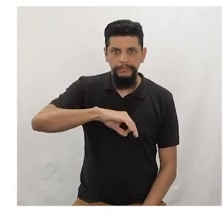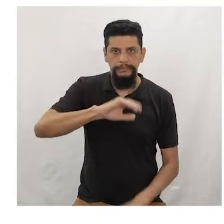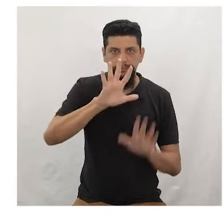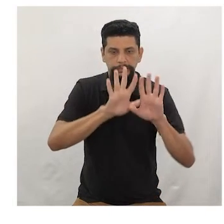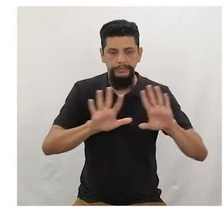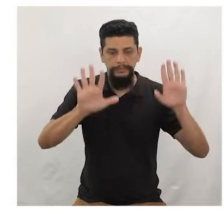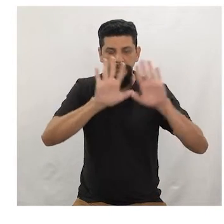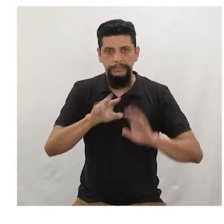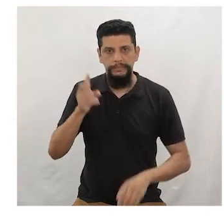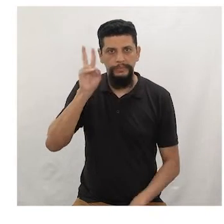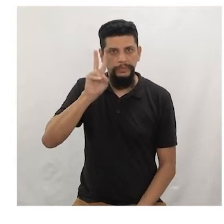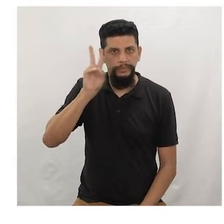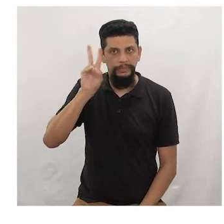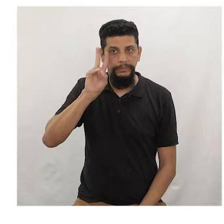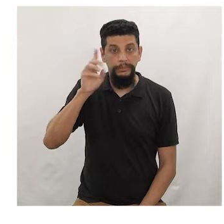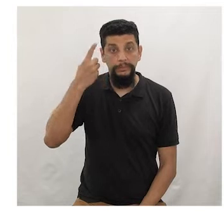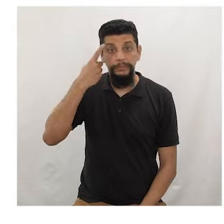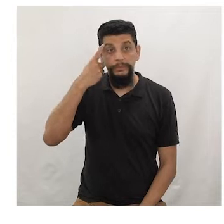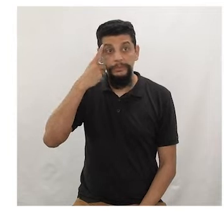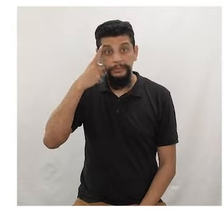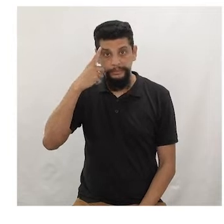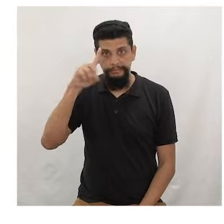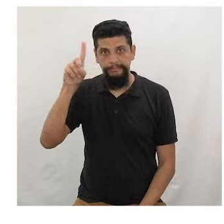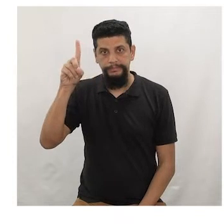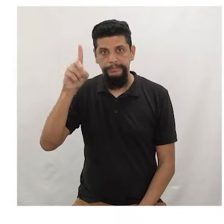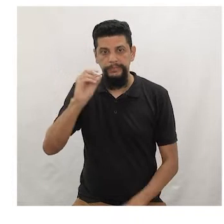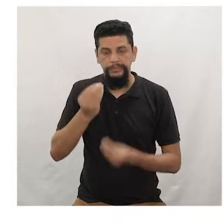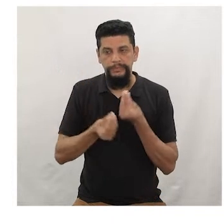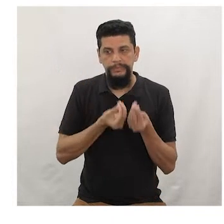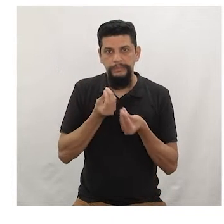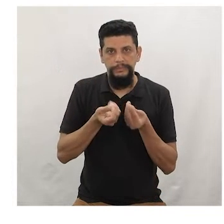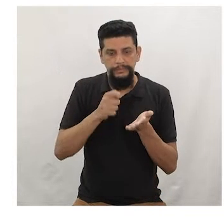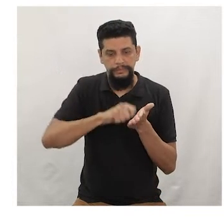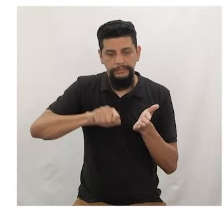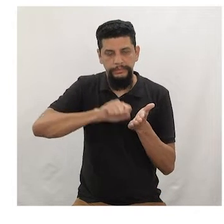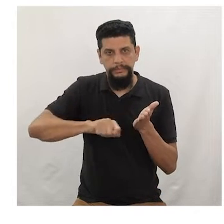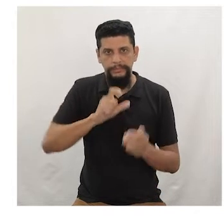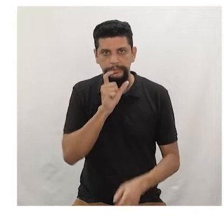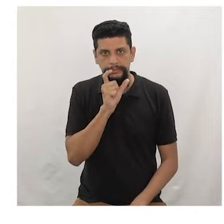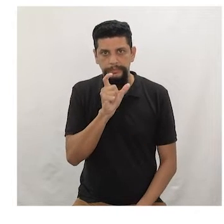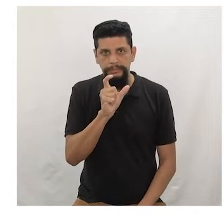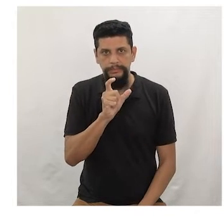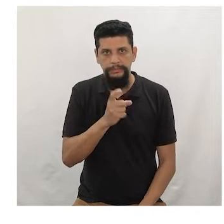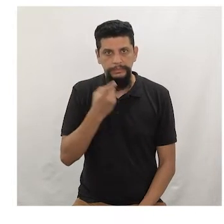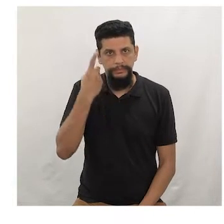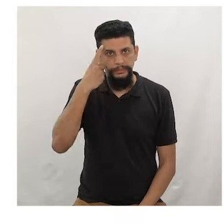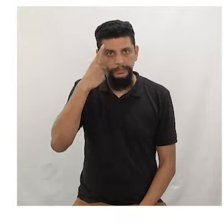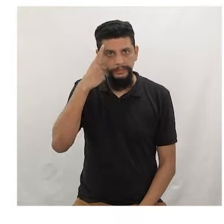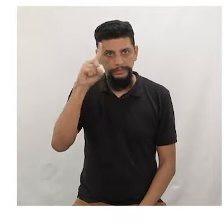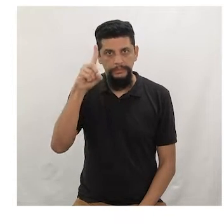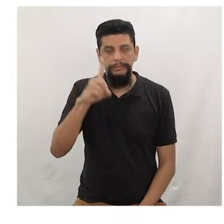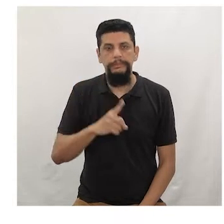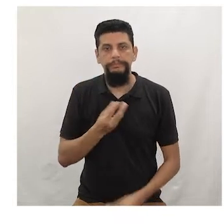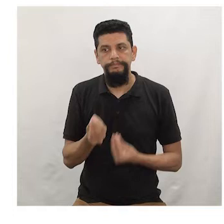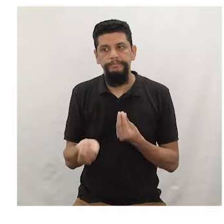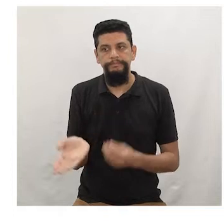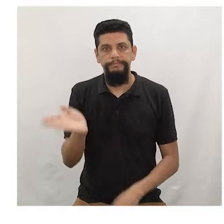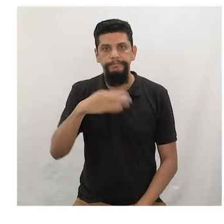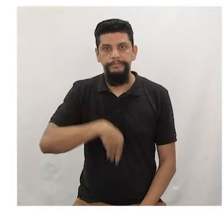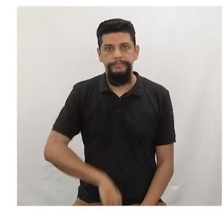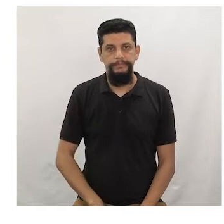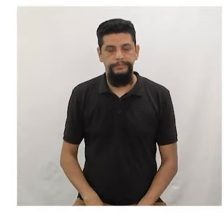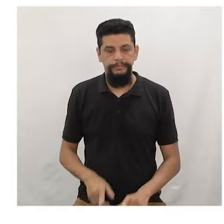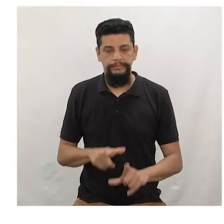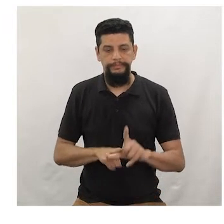e uma nuvem, lembrando o dia. E como se escreve a palavra dia? Vamos lá?